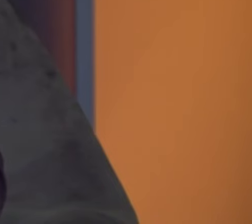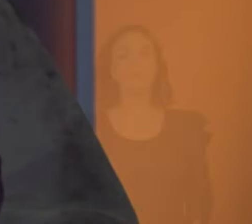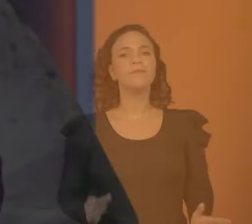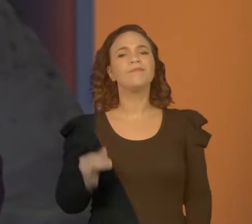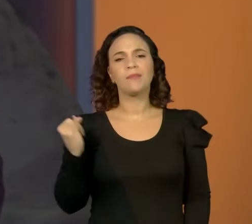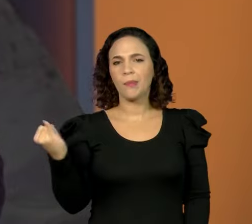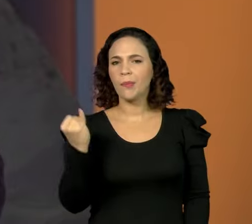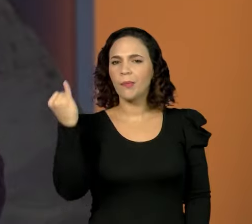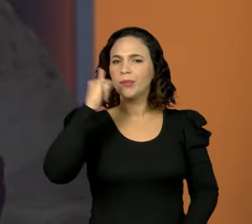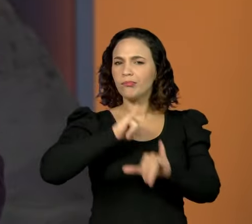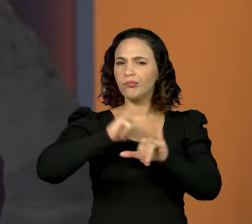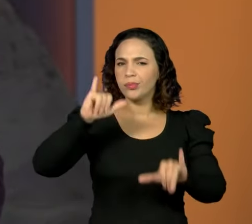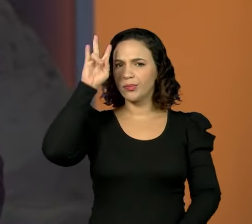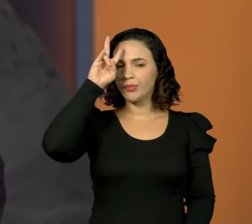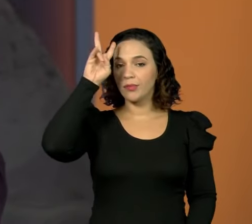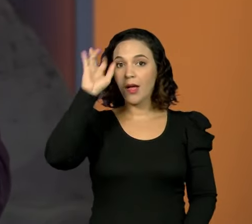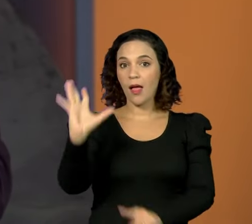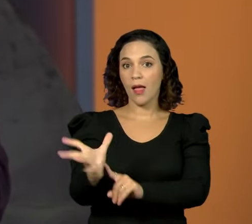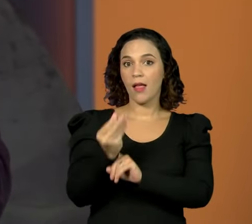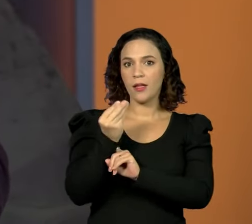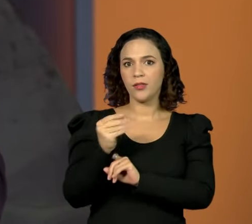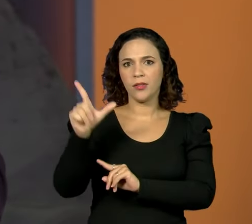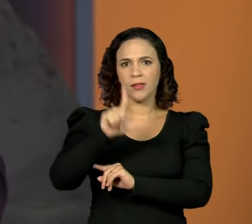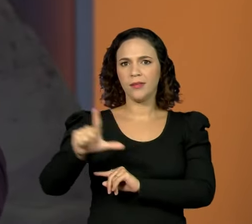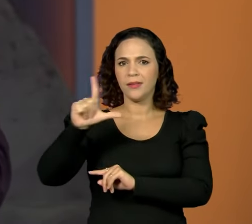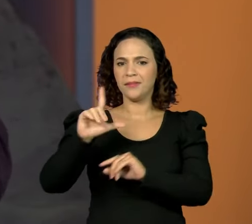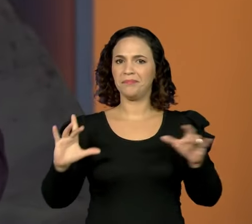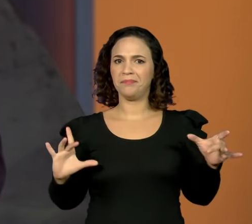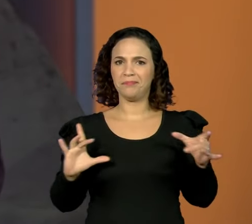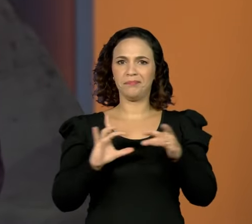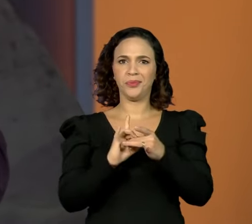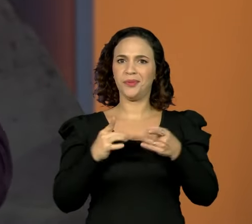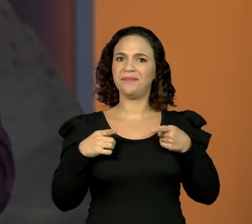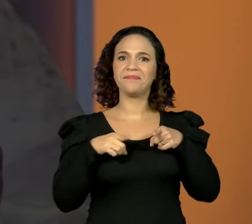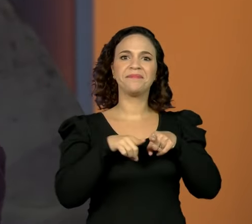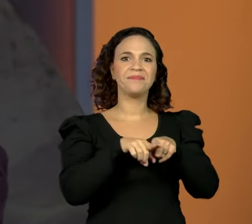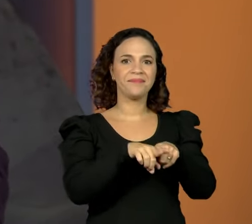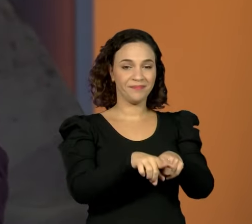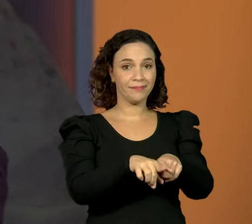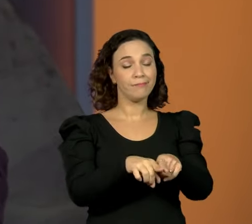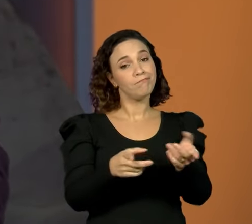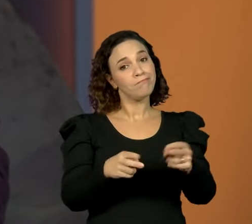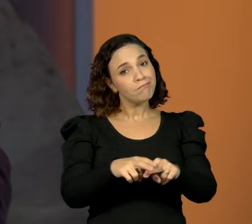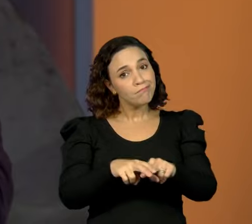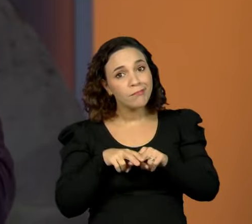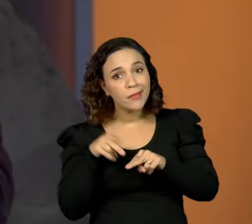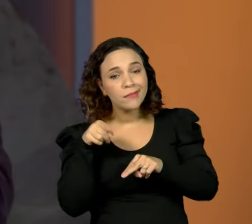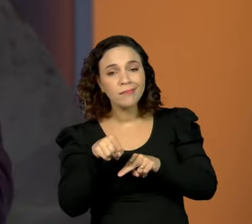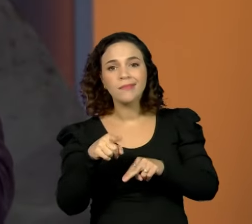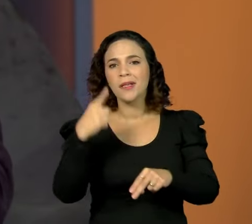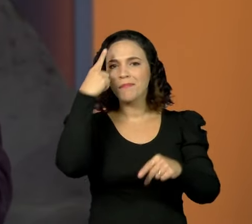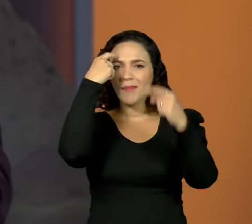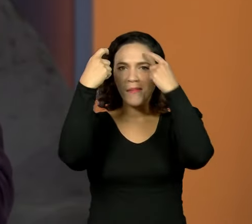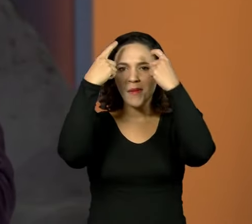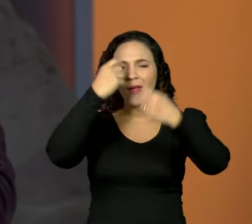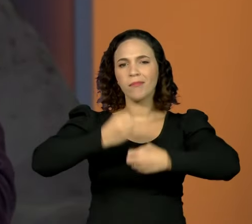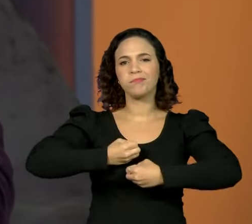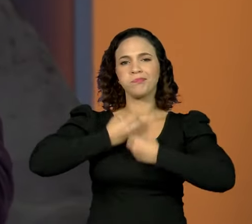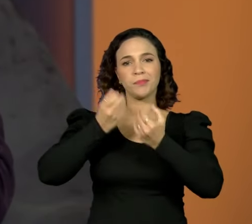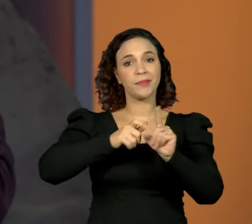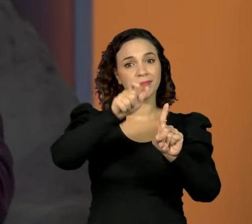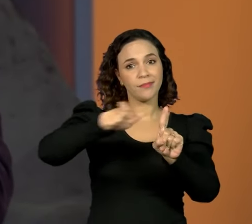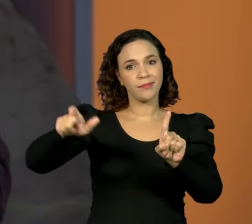Importante lembrarmos que a arte e a literatura caminham juntas. Sendo assim, as expressões e as ideias de pensadores e artistas